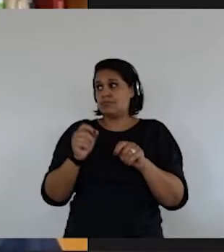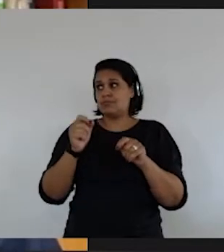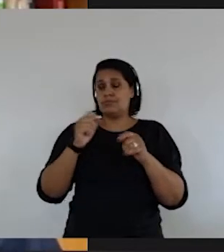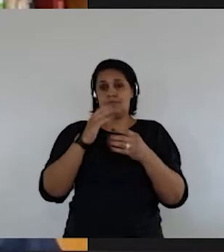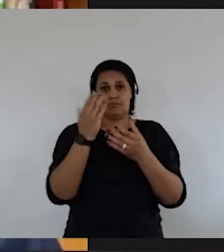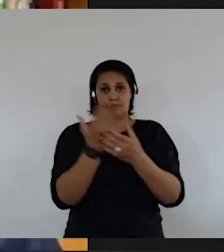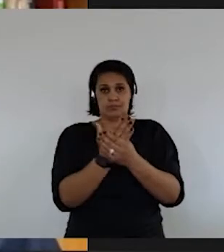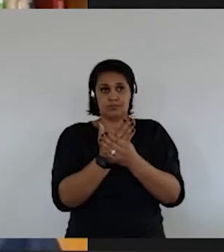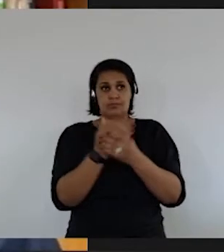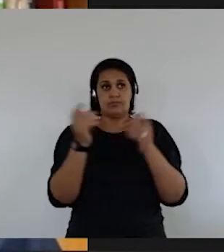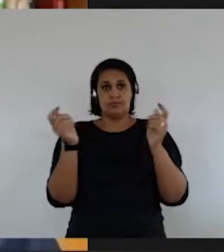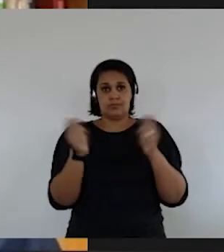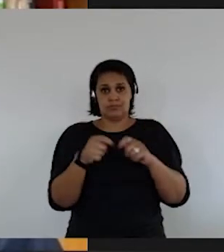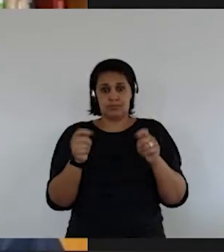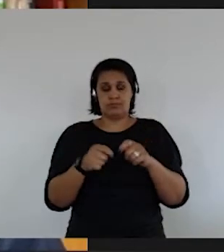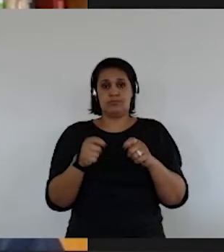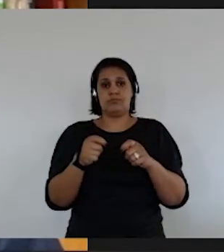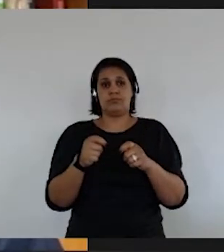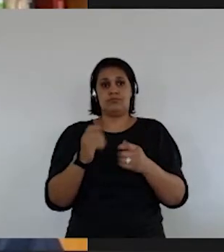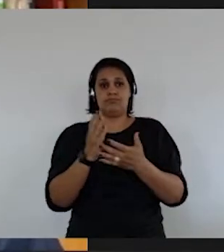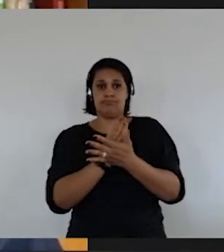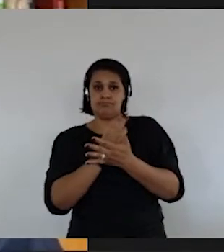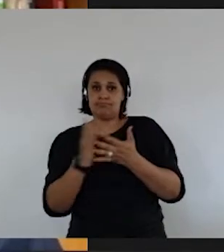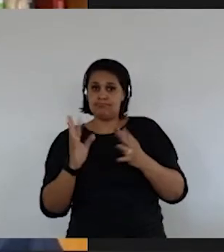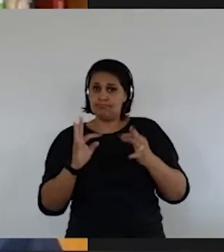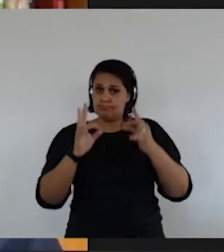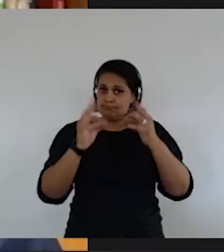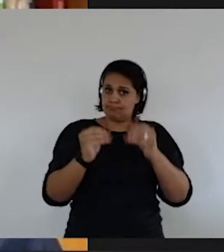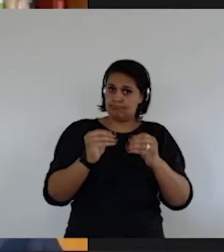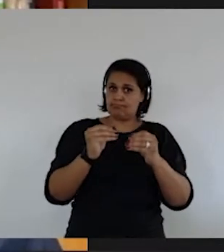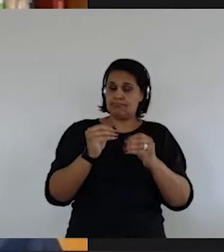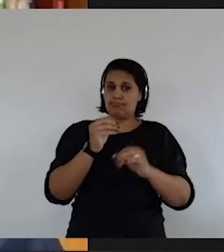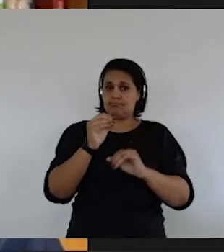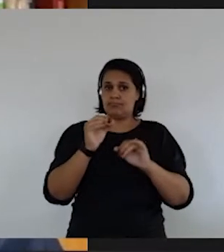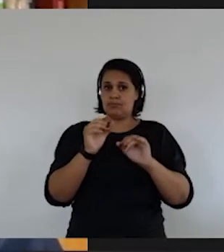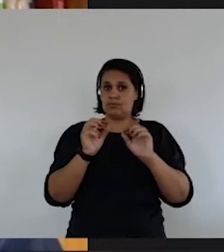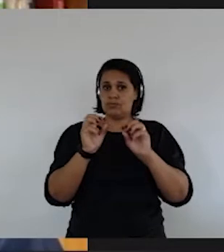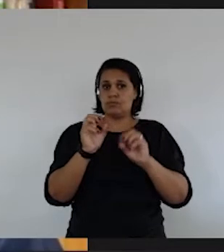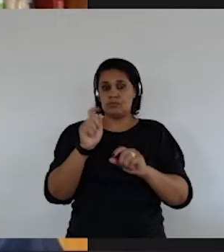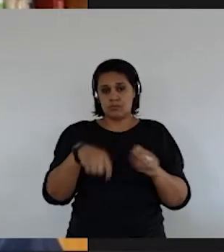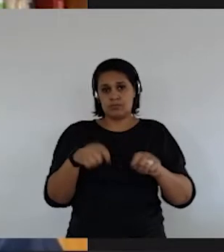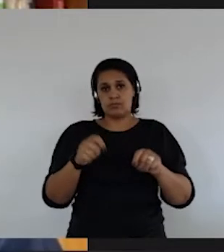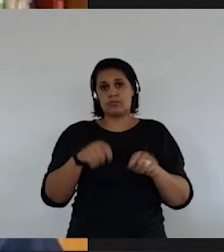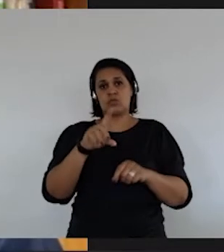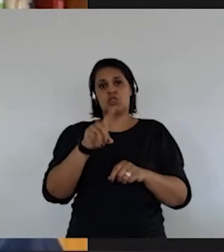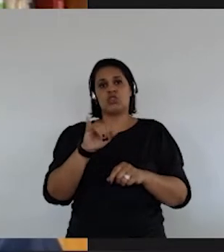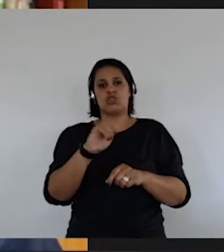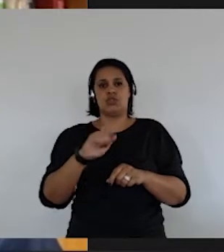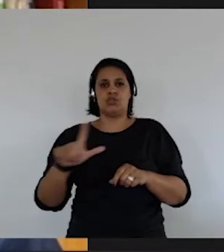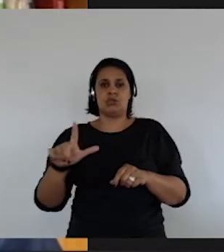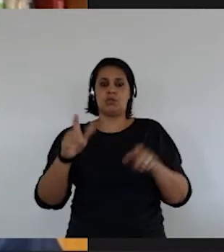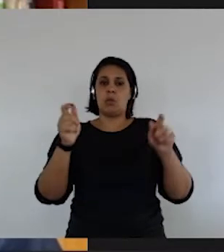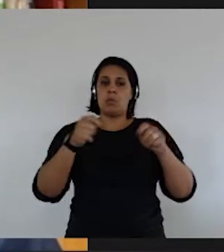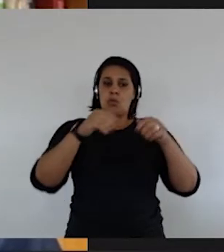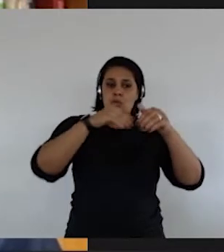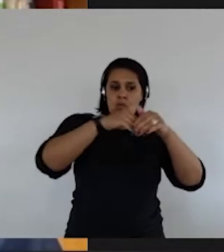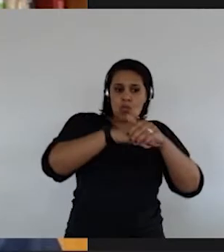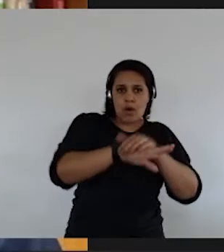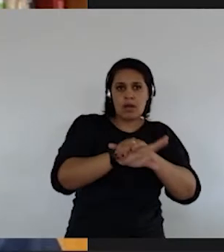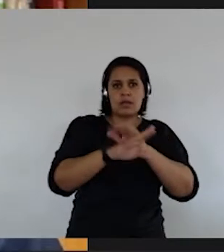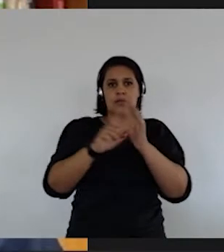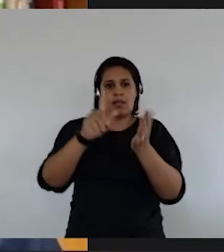ou parcialmente digitais, de forma a permitir que sejam produzidos, comunicados, armazenados e validados por